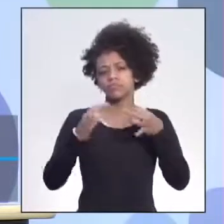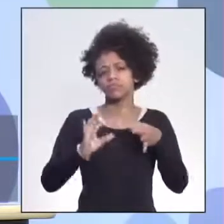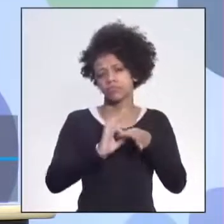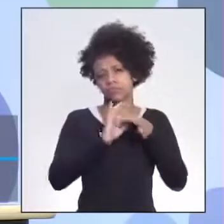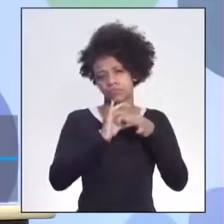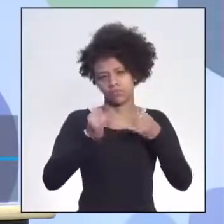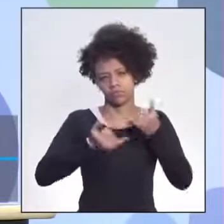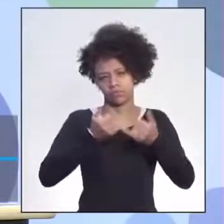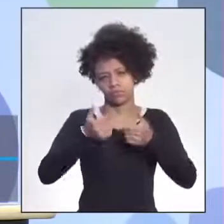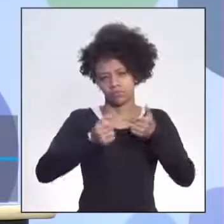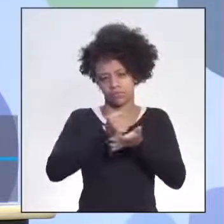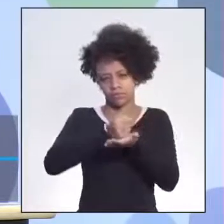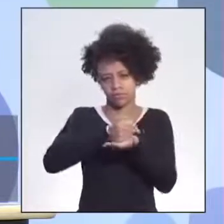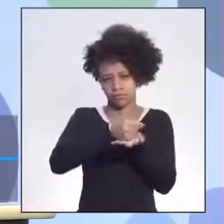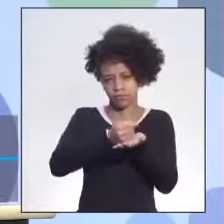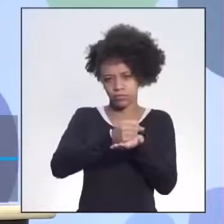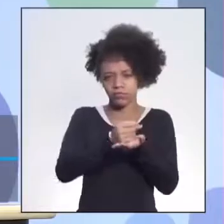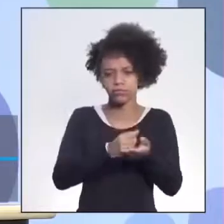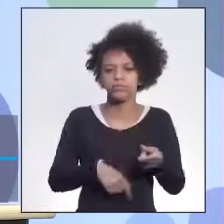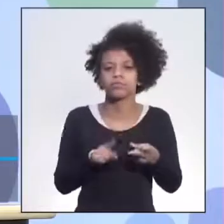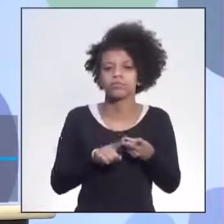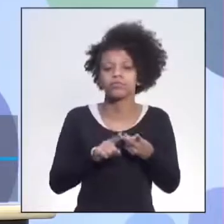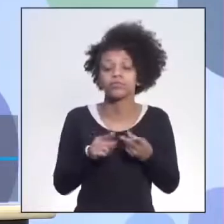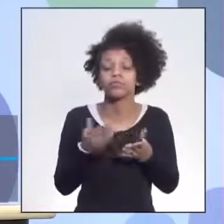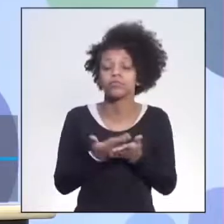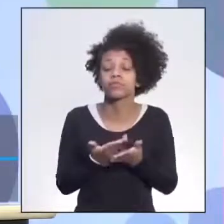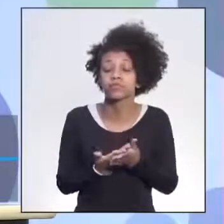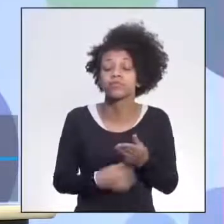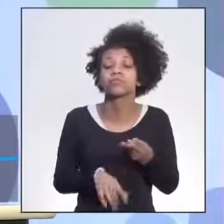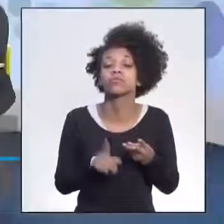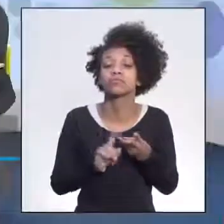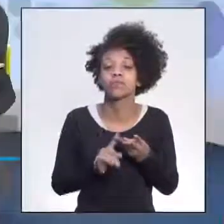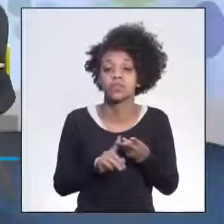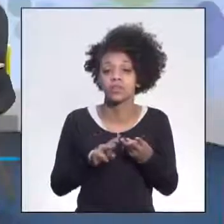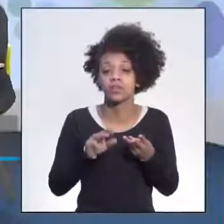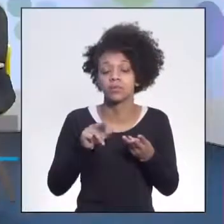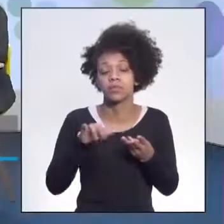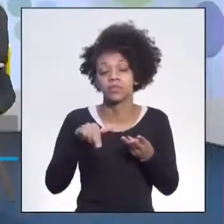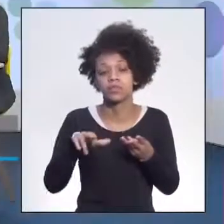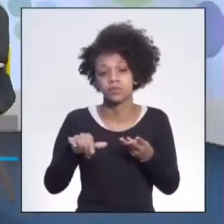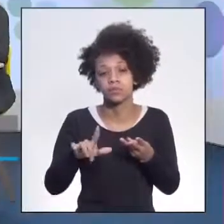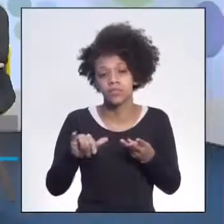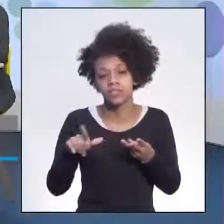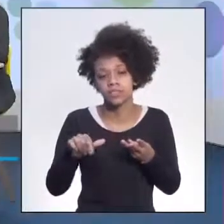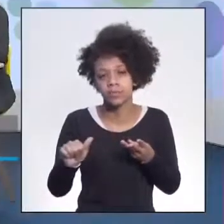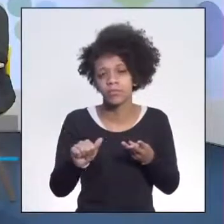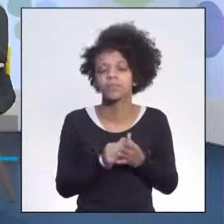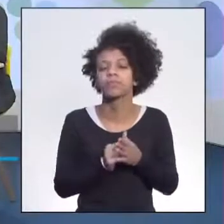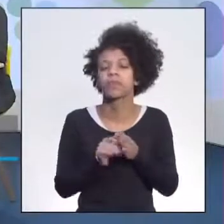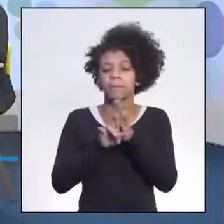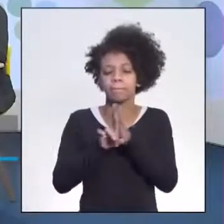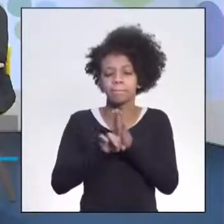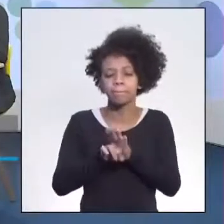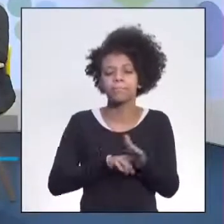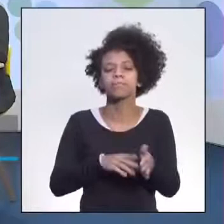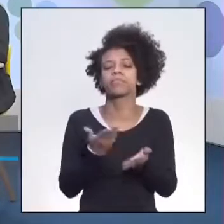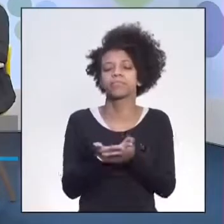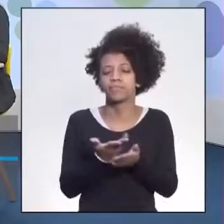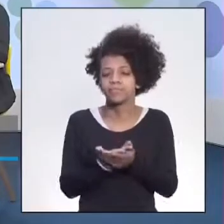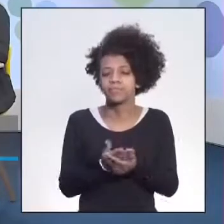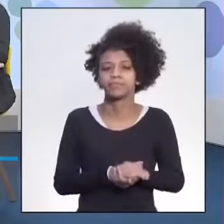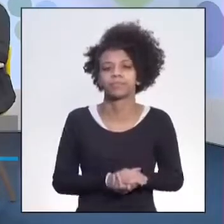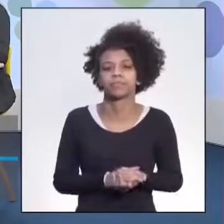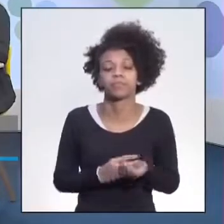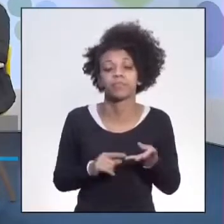O Antônio, aos estudos. A Maria Luísa, ela usa para buscar informações, né, para estudar, para